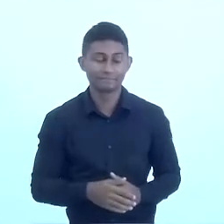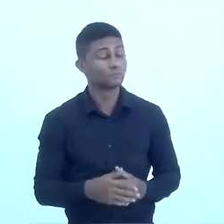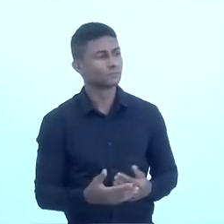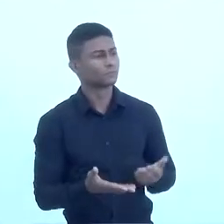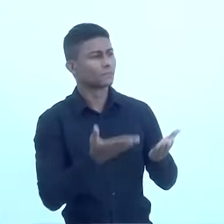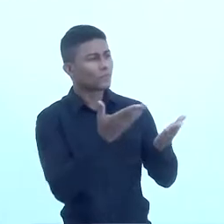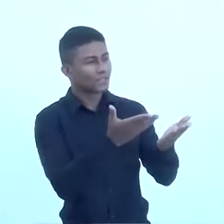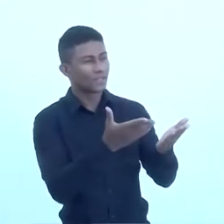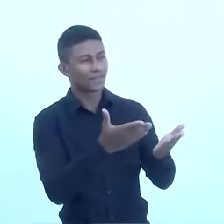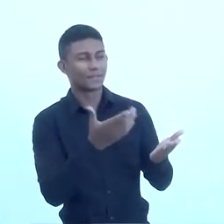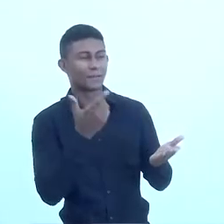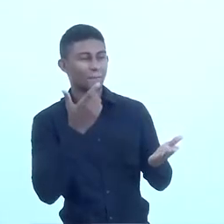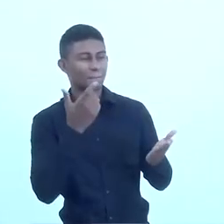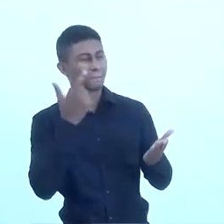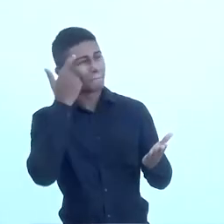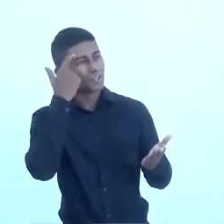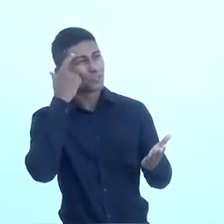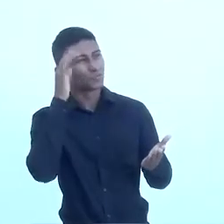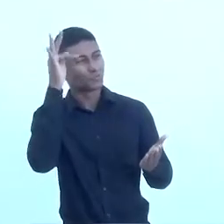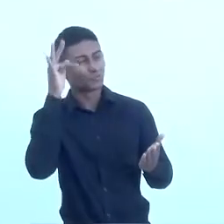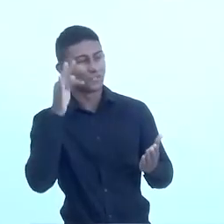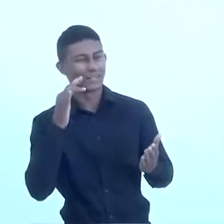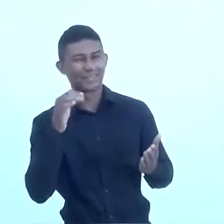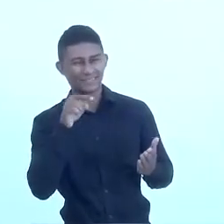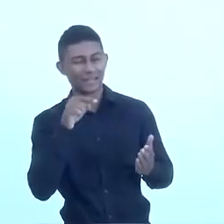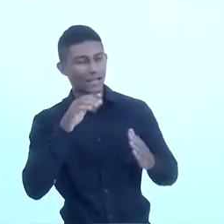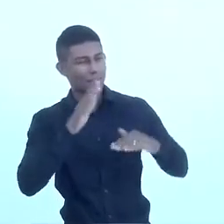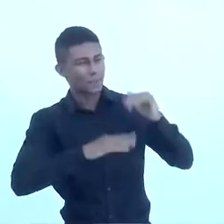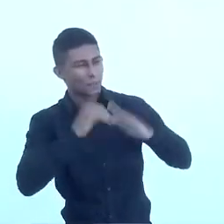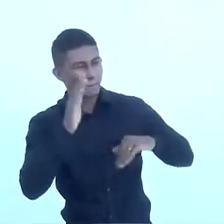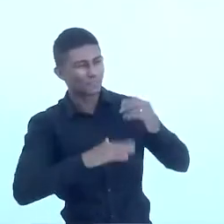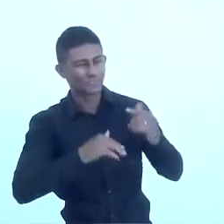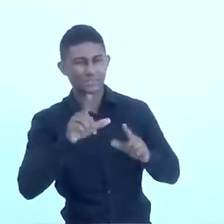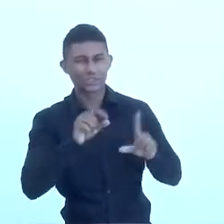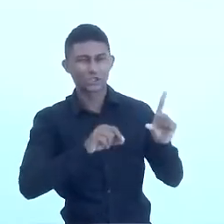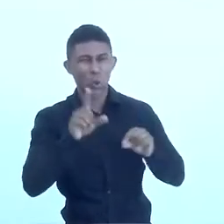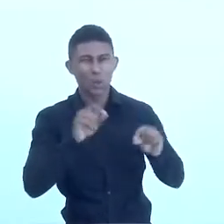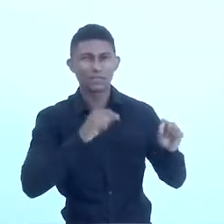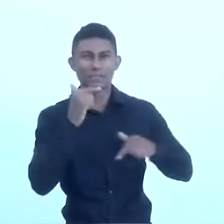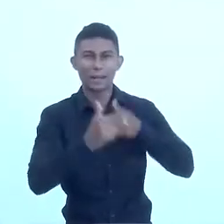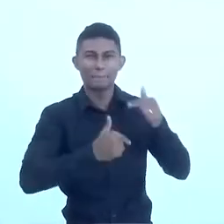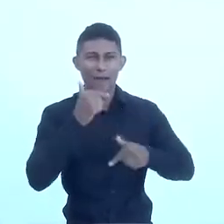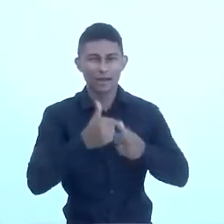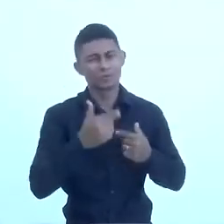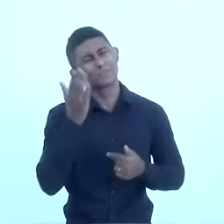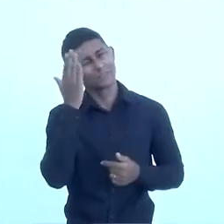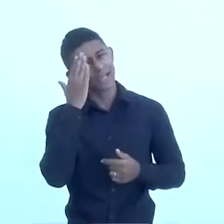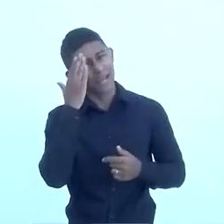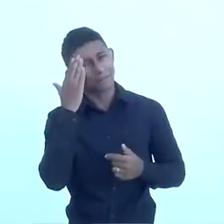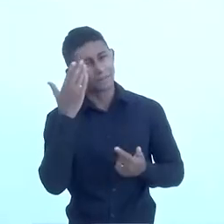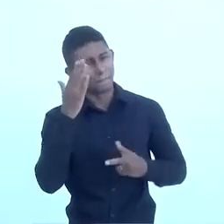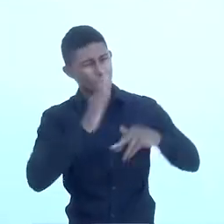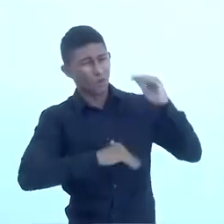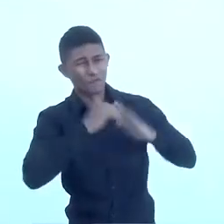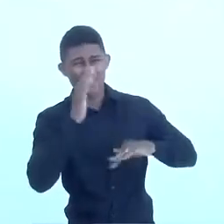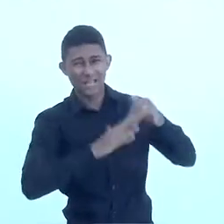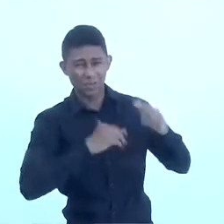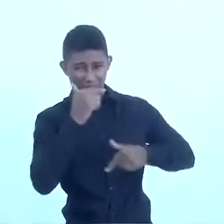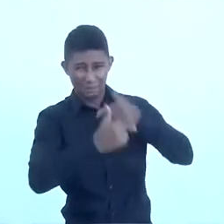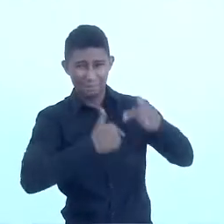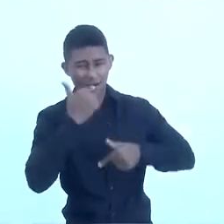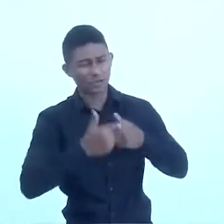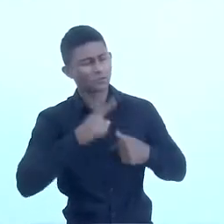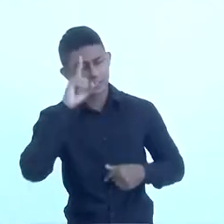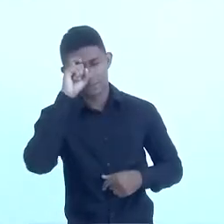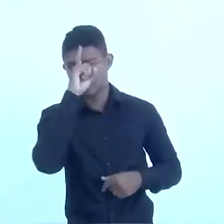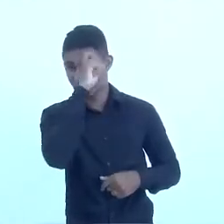profissão que não é dita culturalmente, não sou eu que estou dizendo, mas todo mundo sabe, que não é uma profissão difícil, é uma profissão